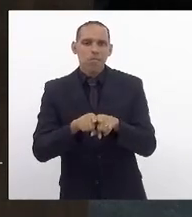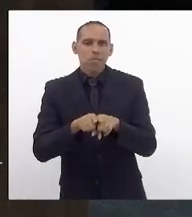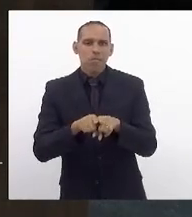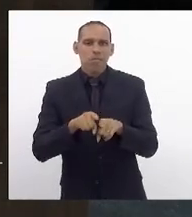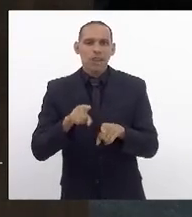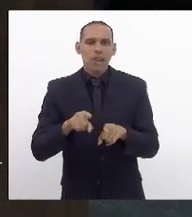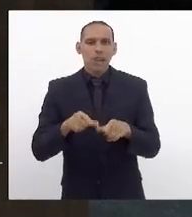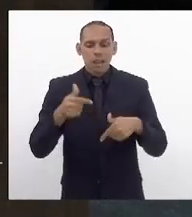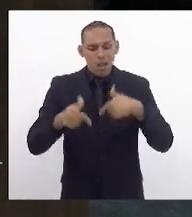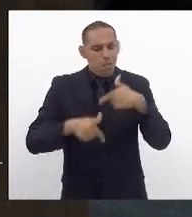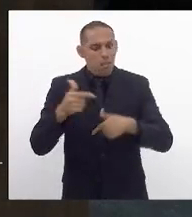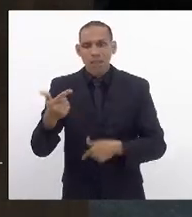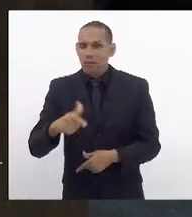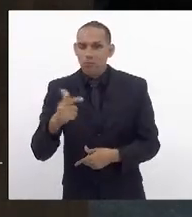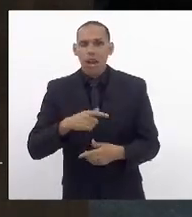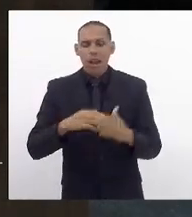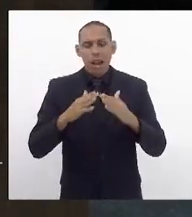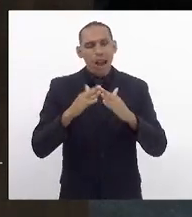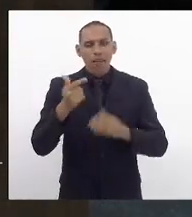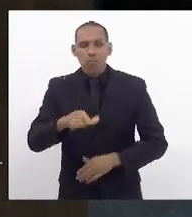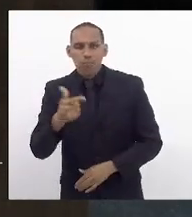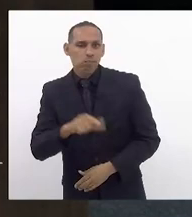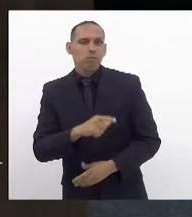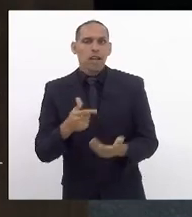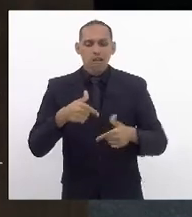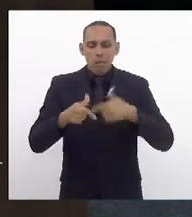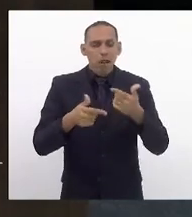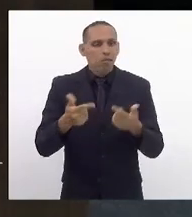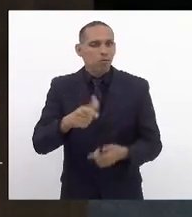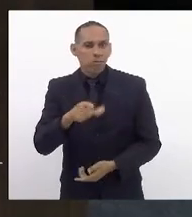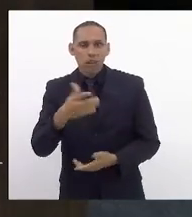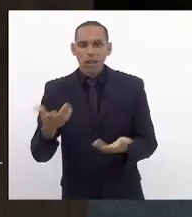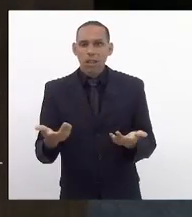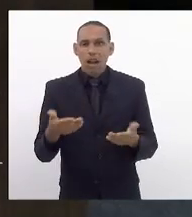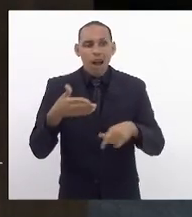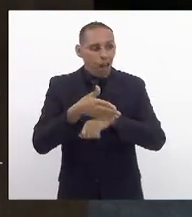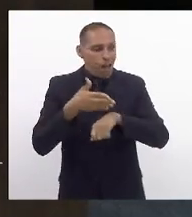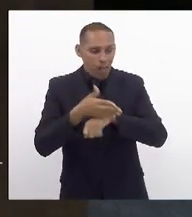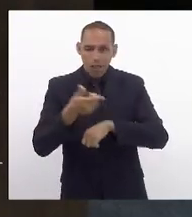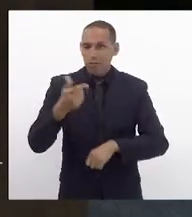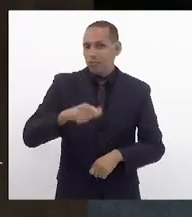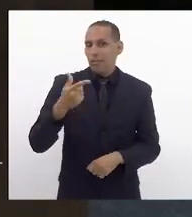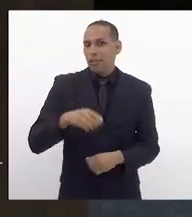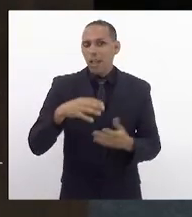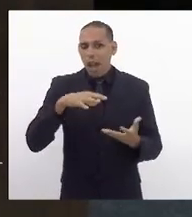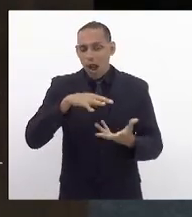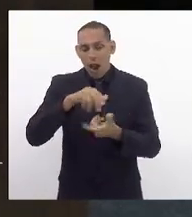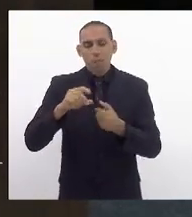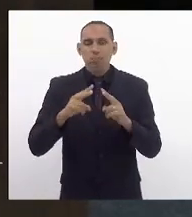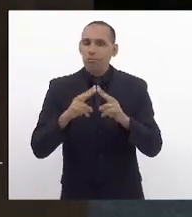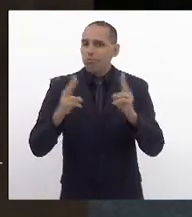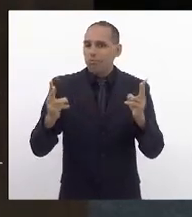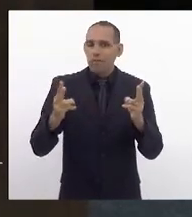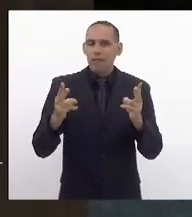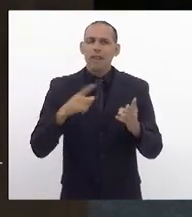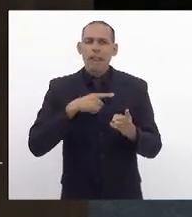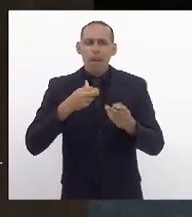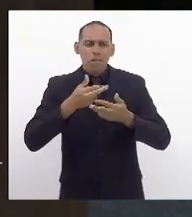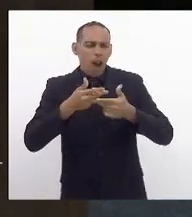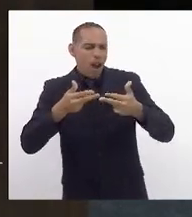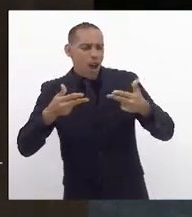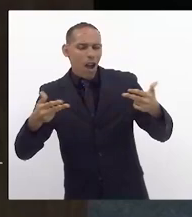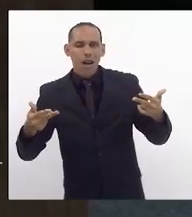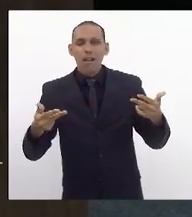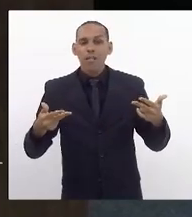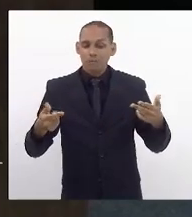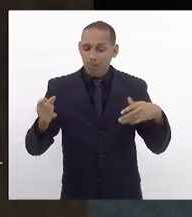têm emprego, que não têm casa, que não têm trabalho e que não têm acesso a esse mundo virtual repleto de possibilidades,